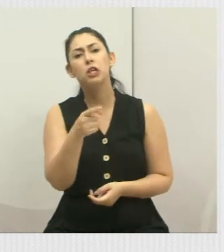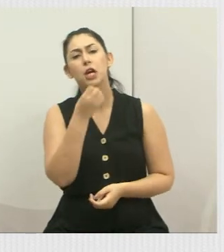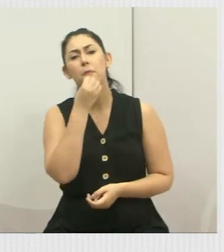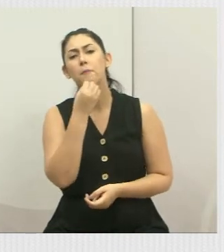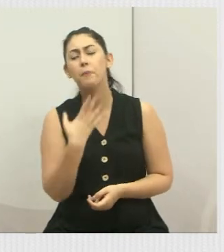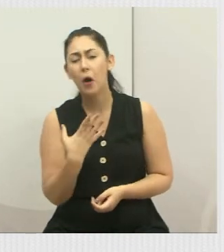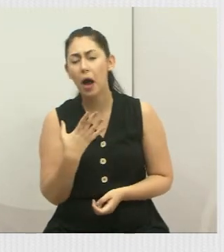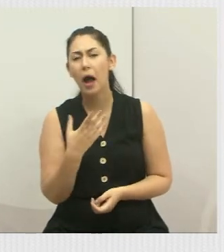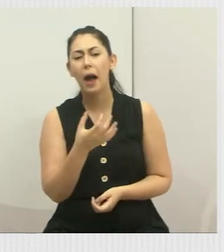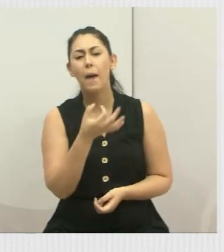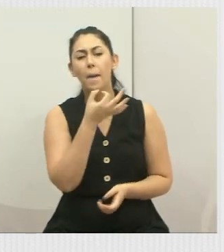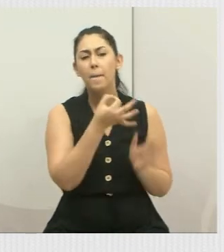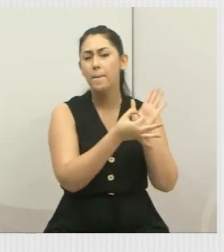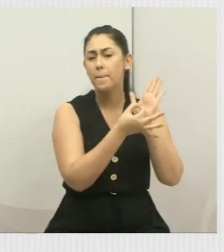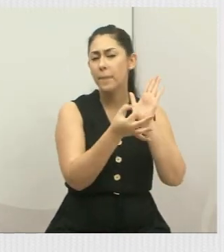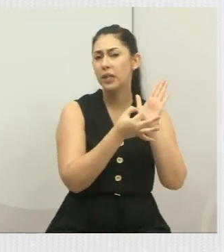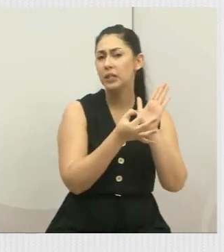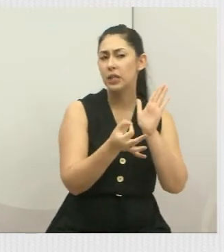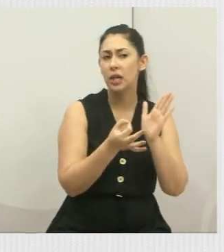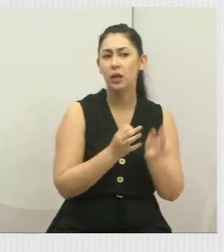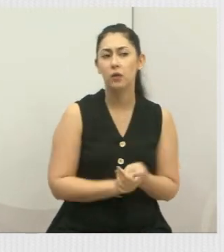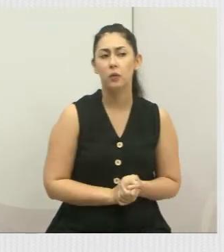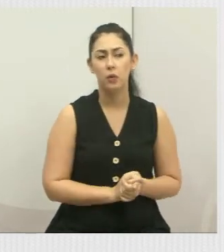satisfação relativo ao esgotamento sanitário.